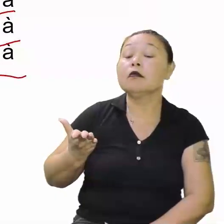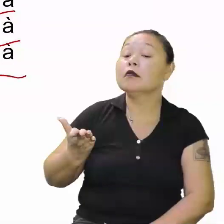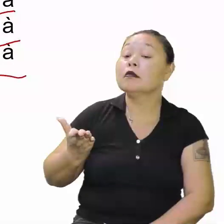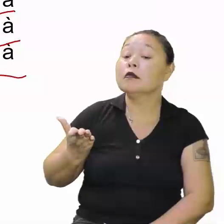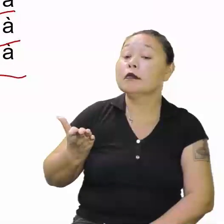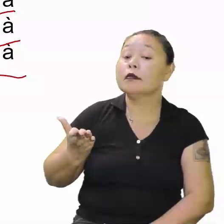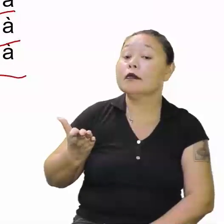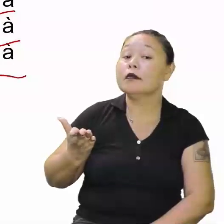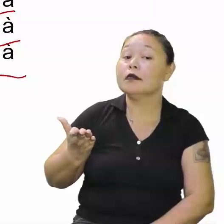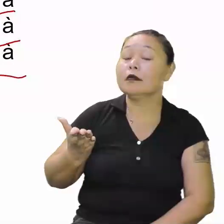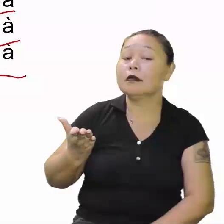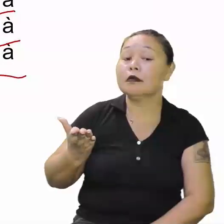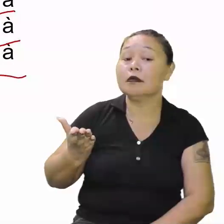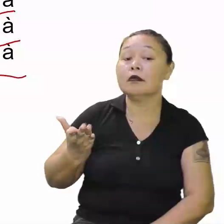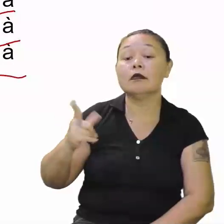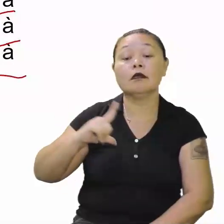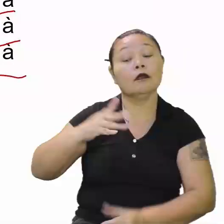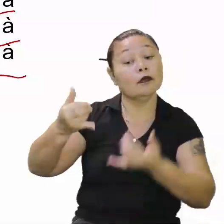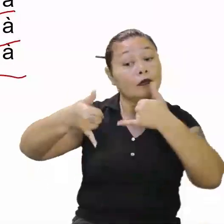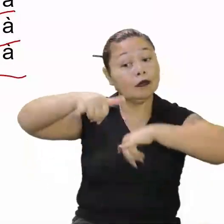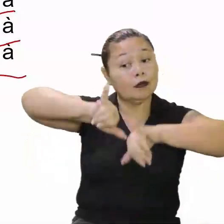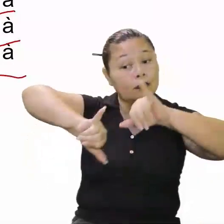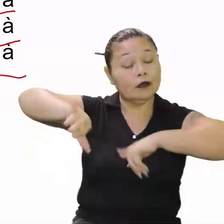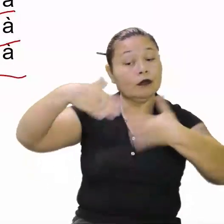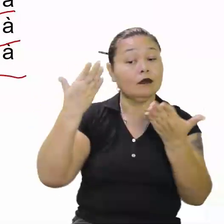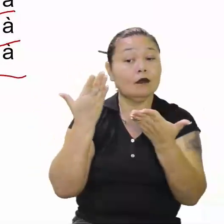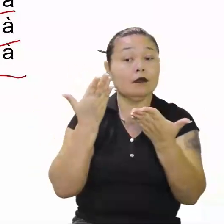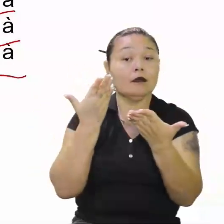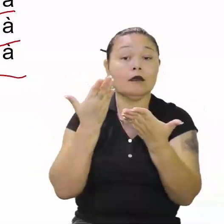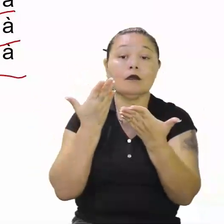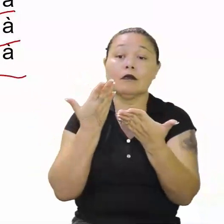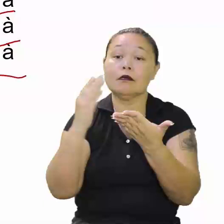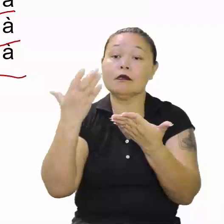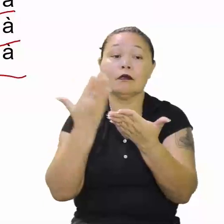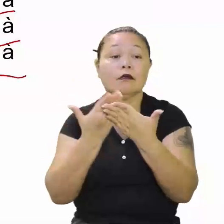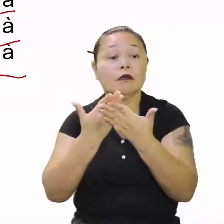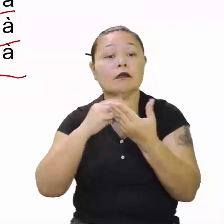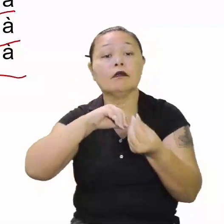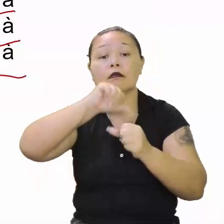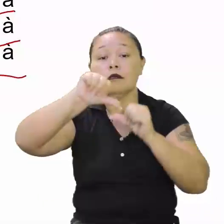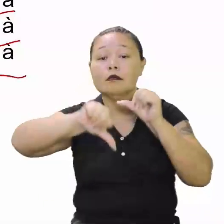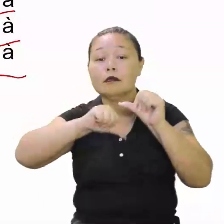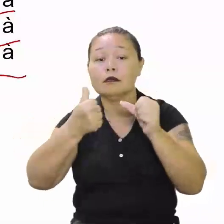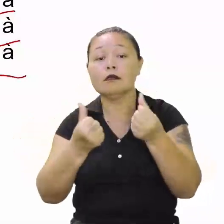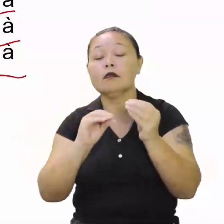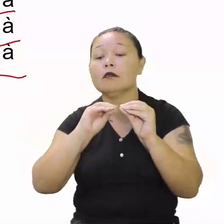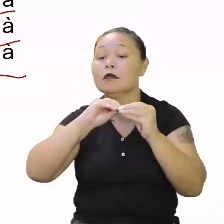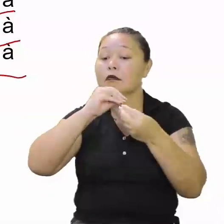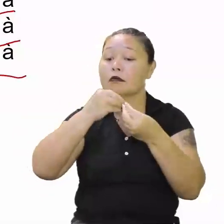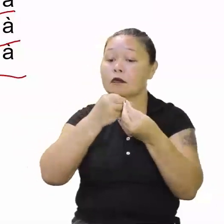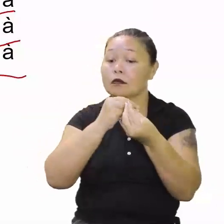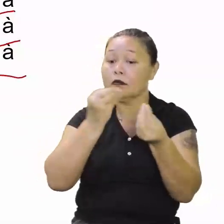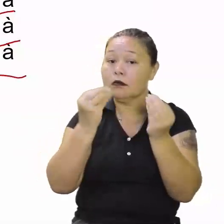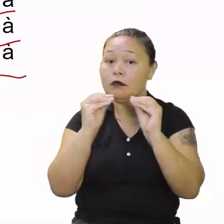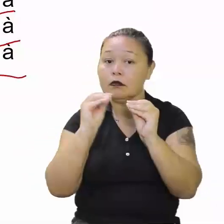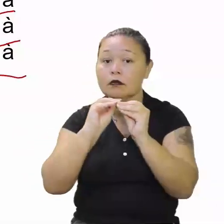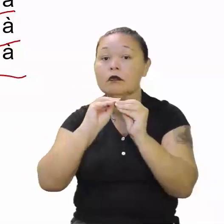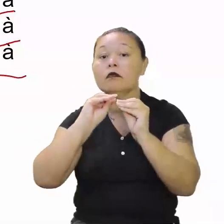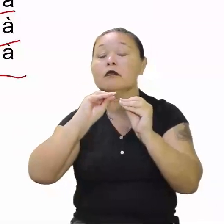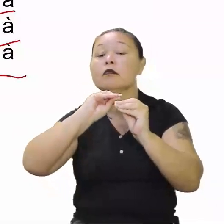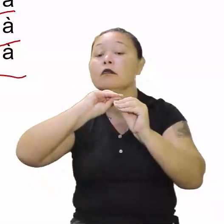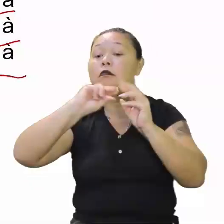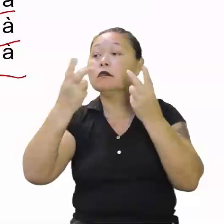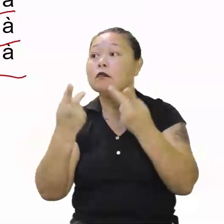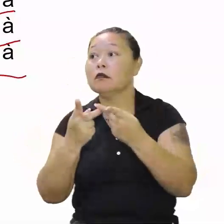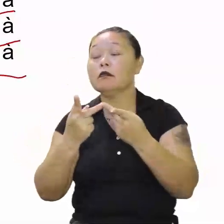né? Onde é a química, a ciência que estuda transformações da composição da matéria, e o termo matéria pode ser